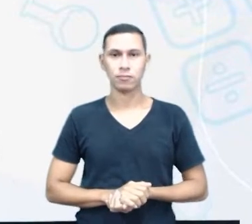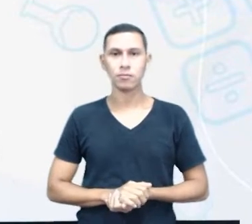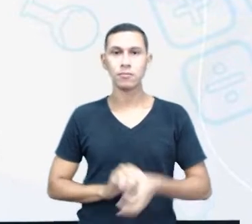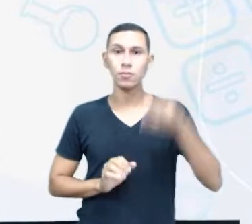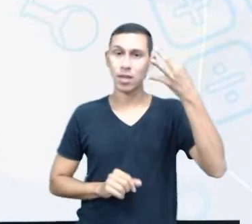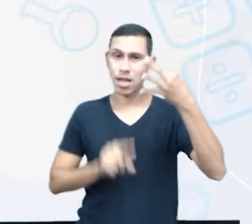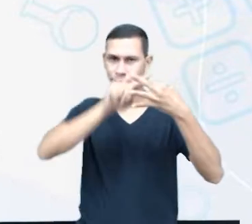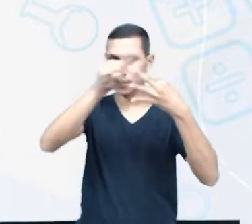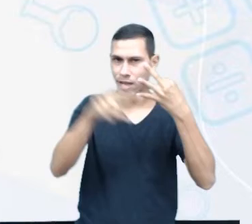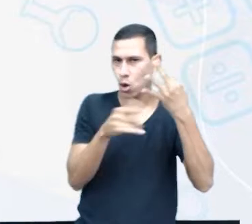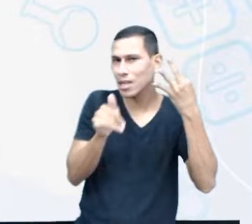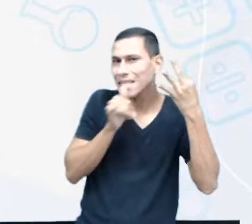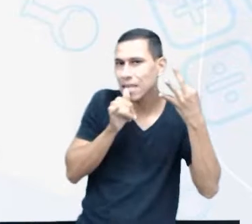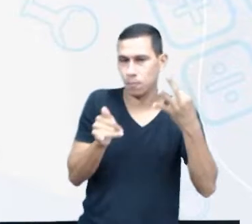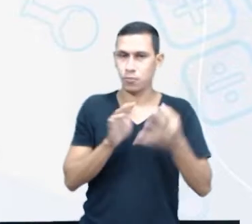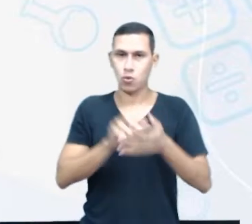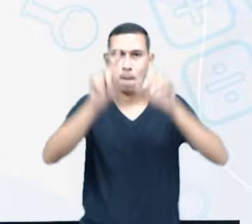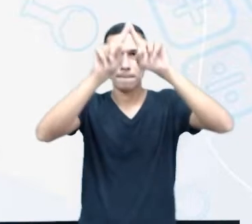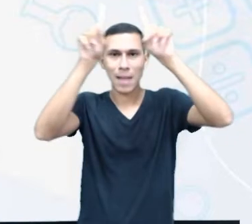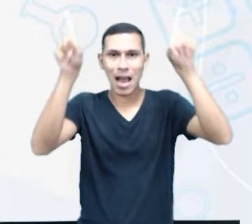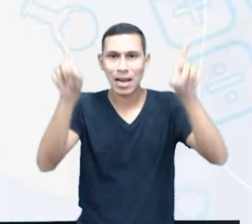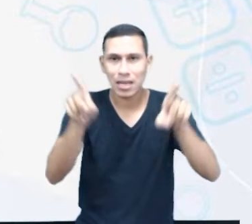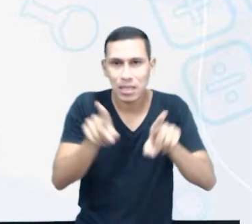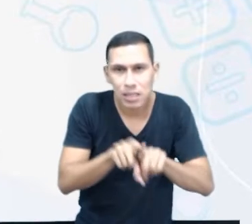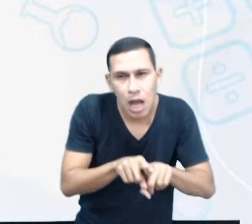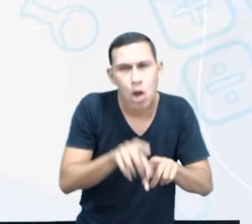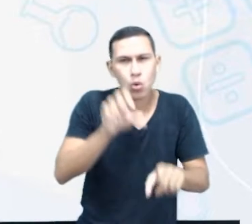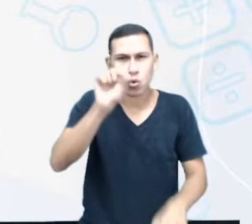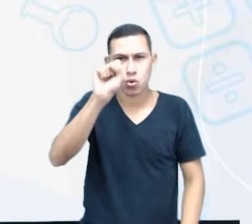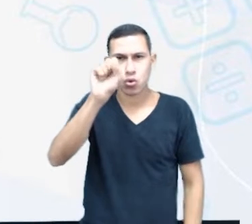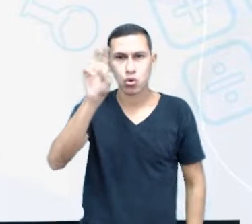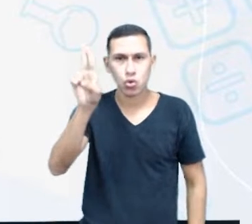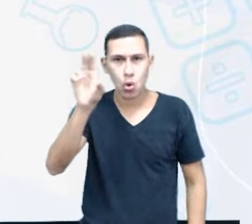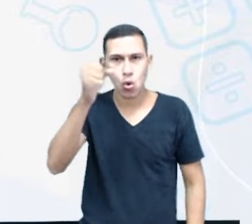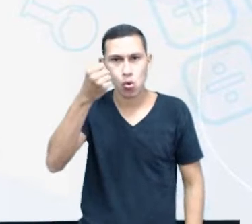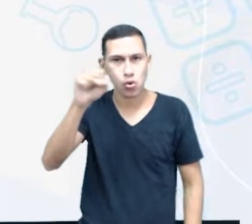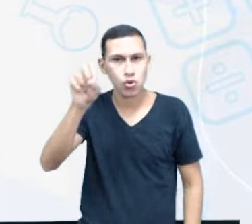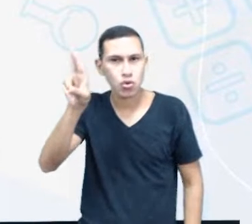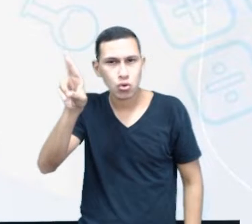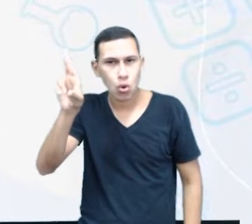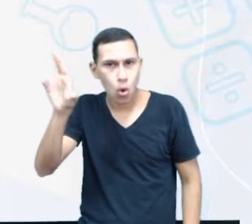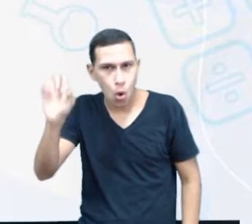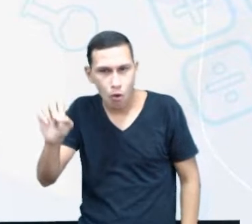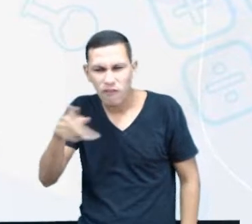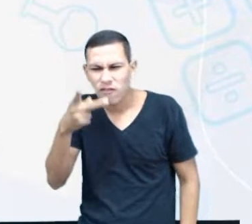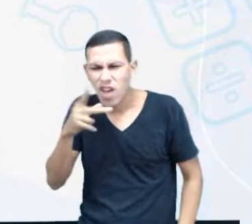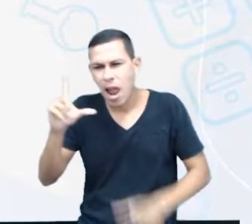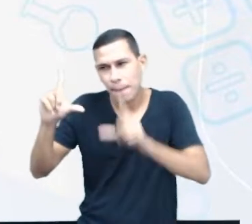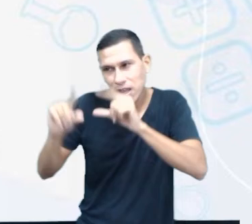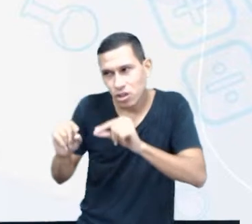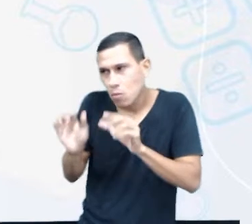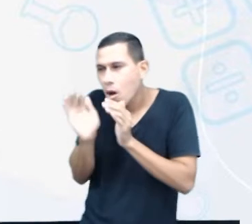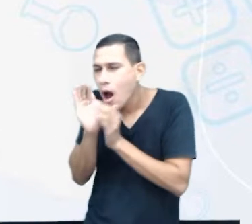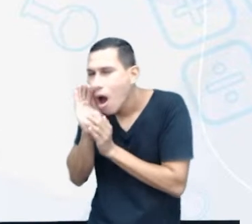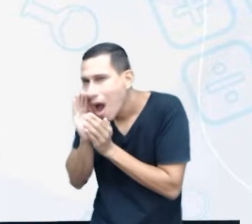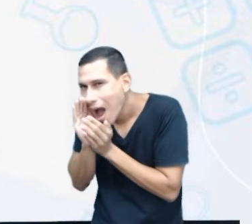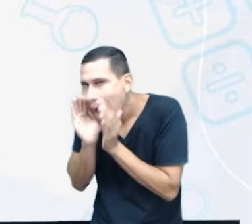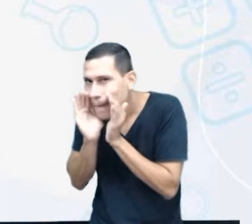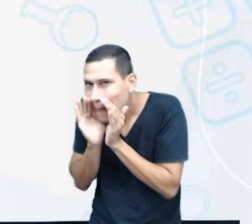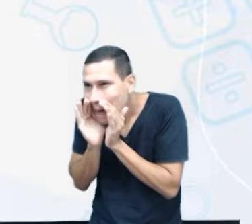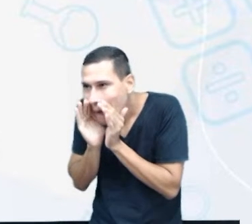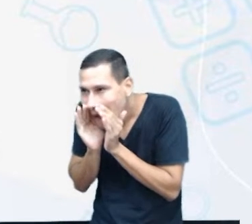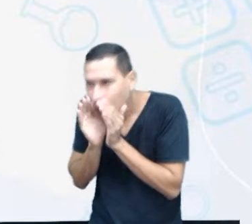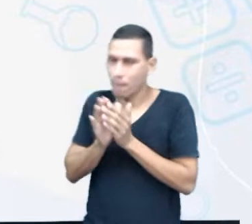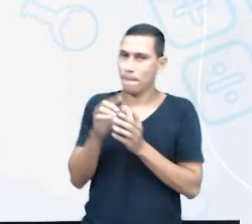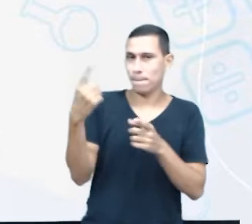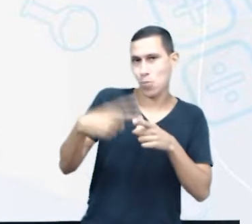terceiro exemplo que eu trago para vocês é o balão de sussurro. Aquele balão em que o personagem ele está falando baixinho, porque ele não quer que todos que